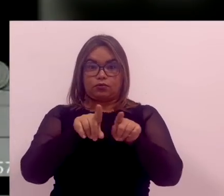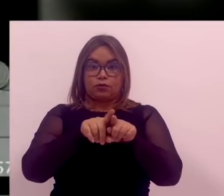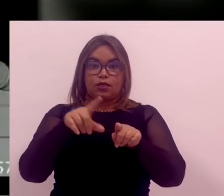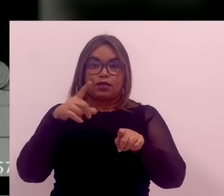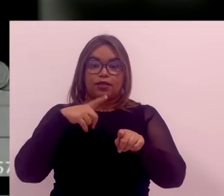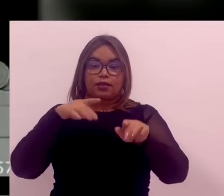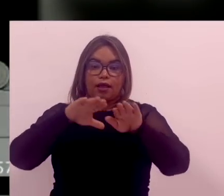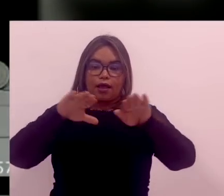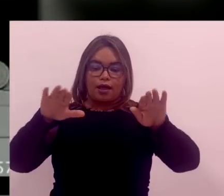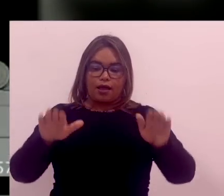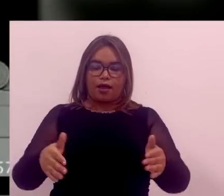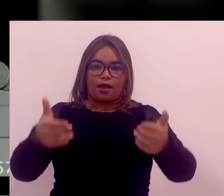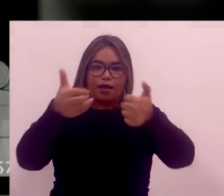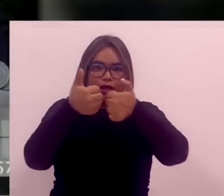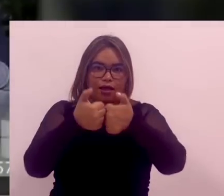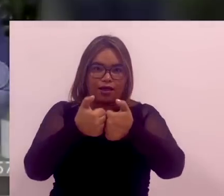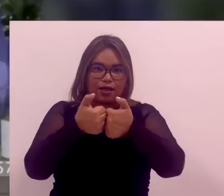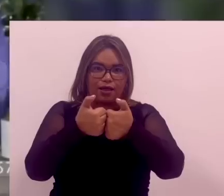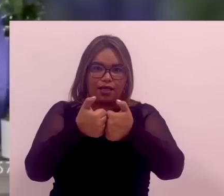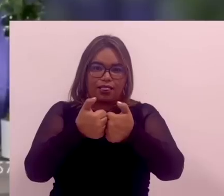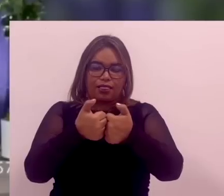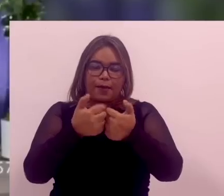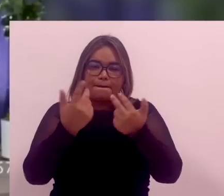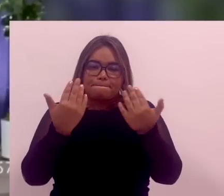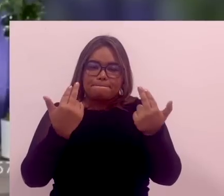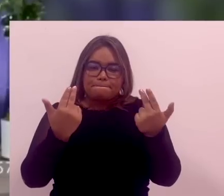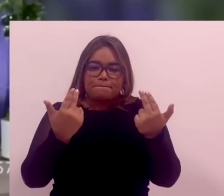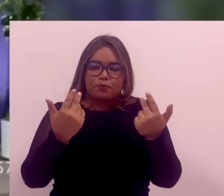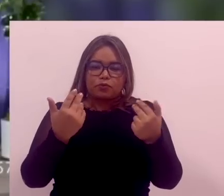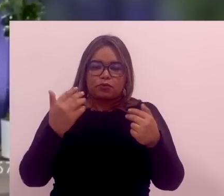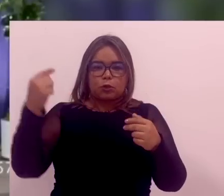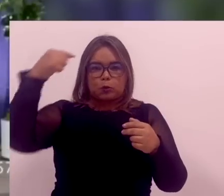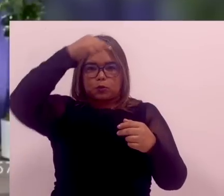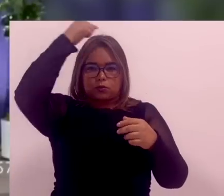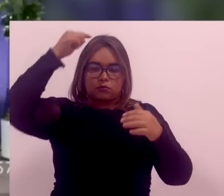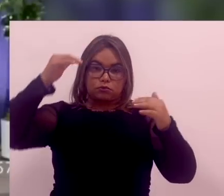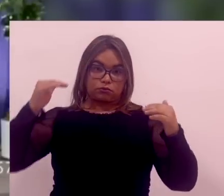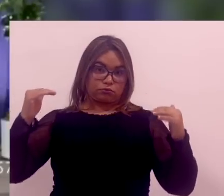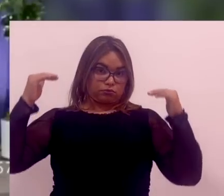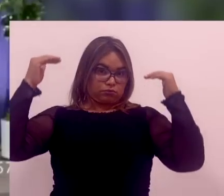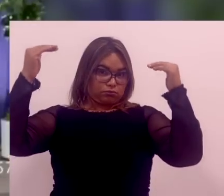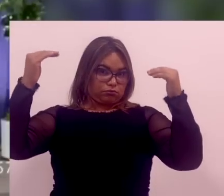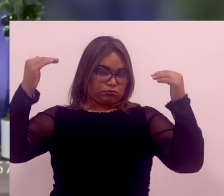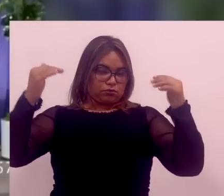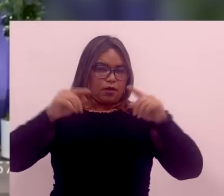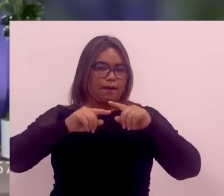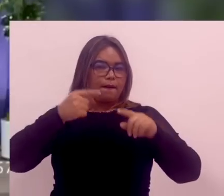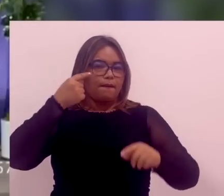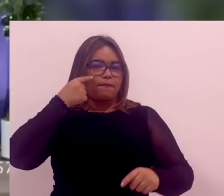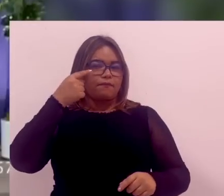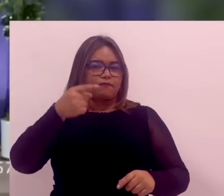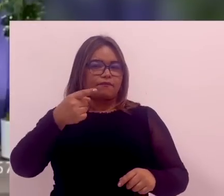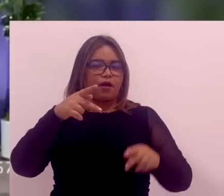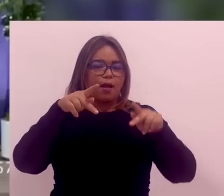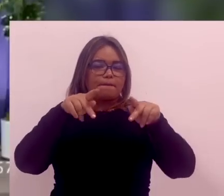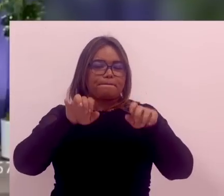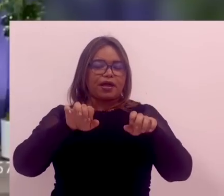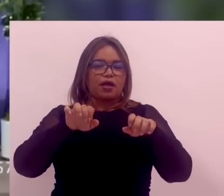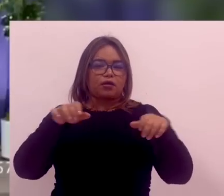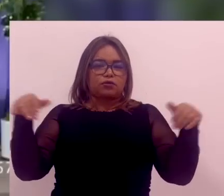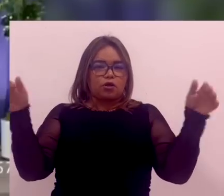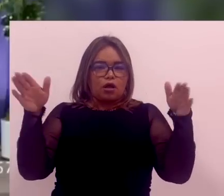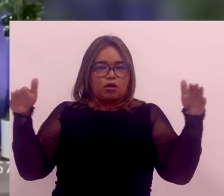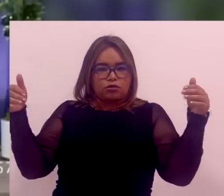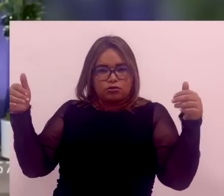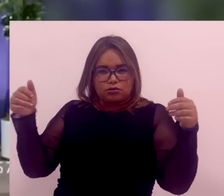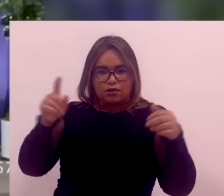Concerto. Porque ele quer que isso represente o Santíssimo. Mas vejam os pés dos querubins cobridores.